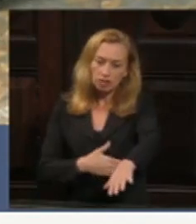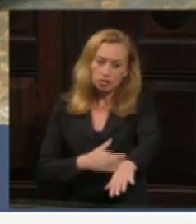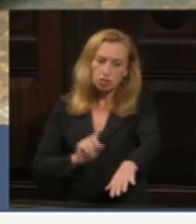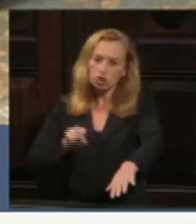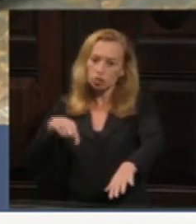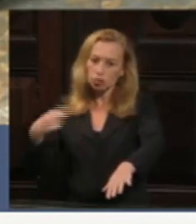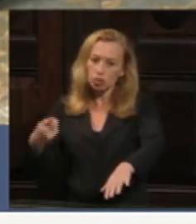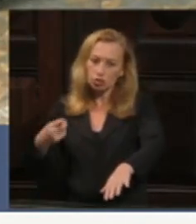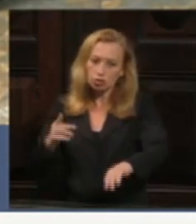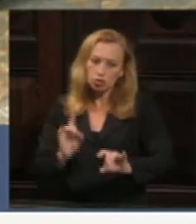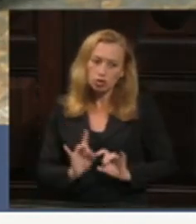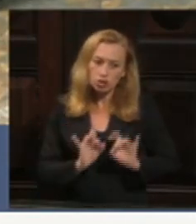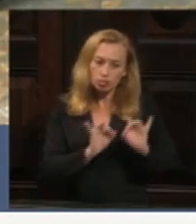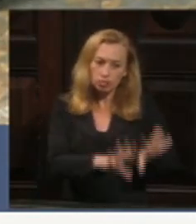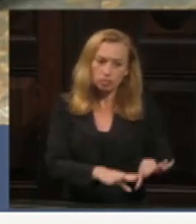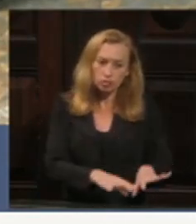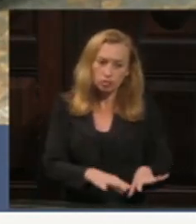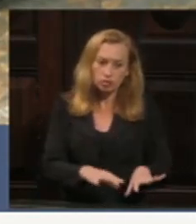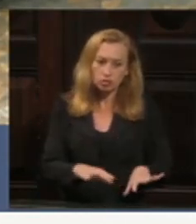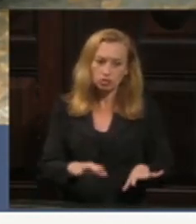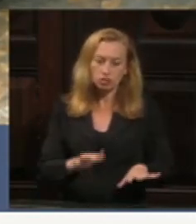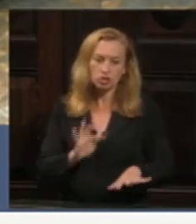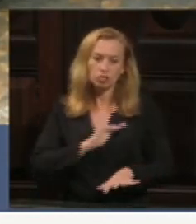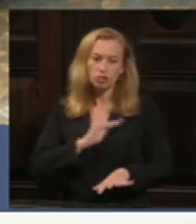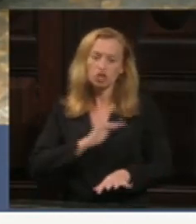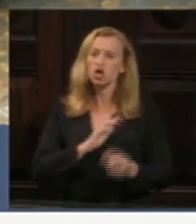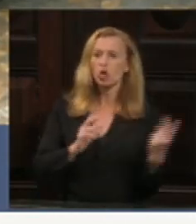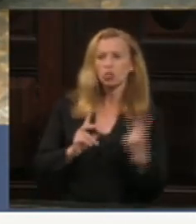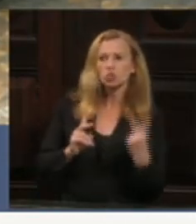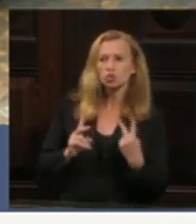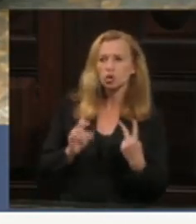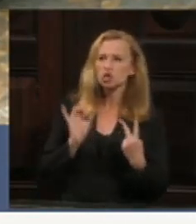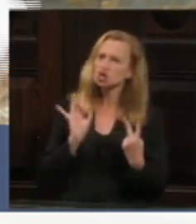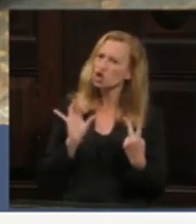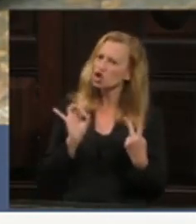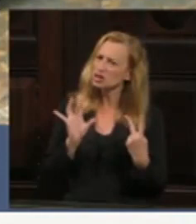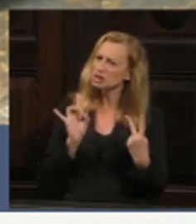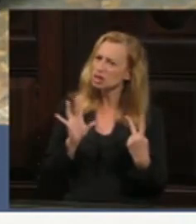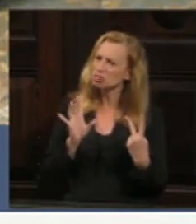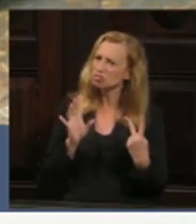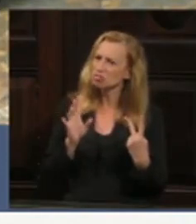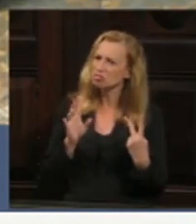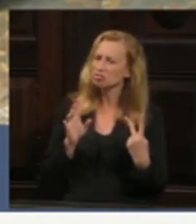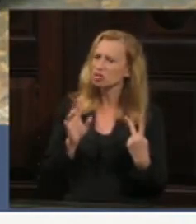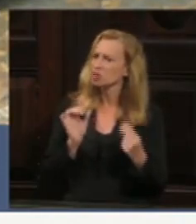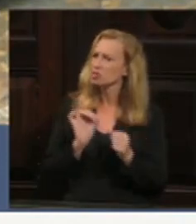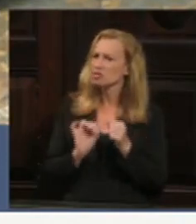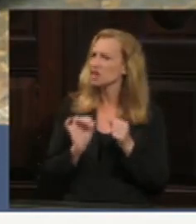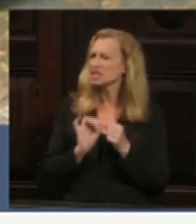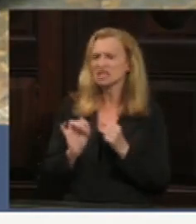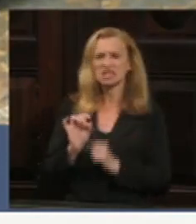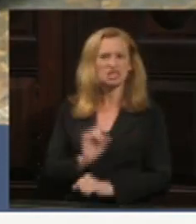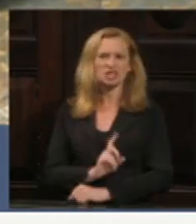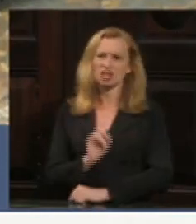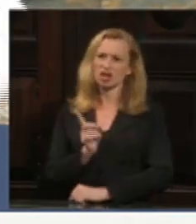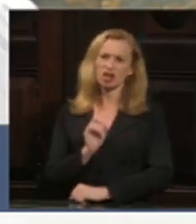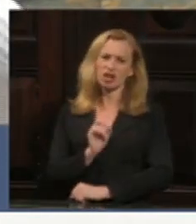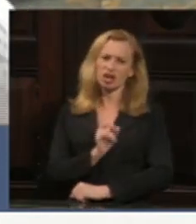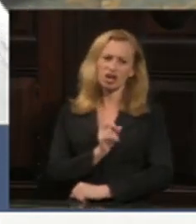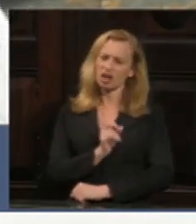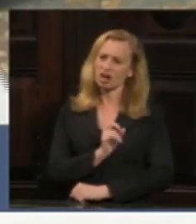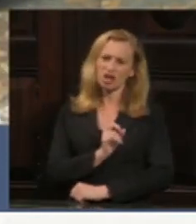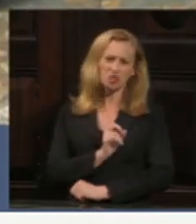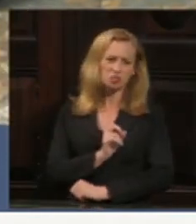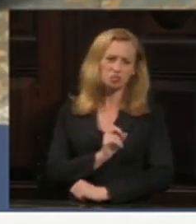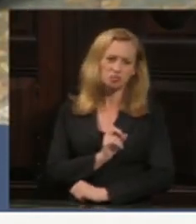corporação. Então, eles dois sozinhos não fariam tamanha engenhoca, né? Eu não acredito em boitatá na história da